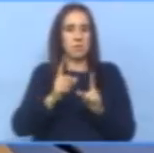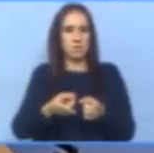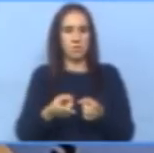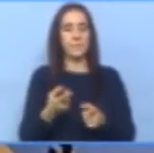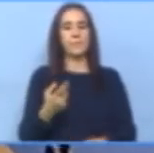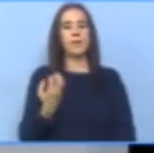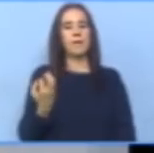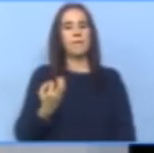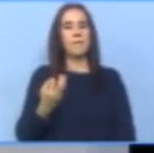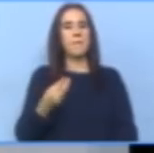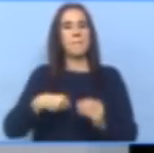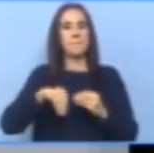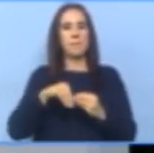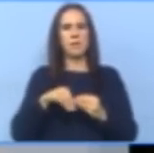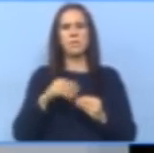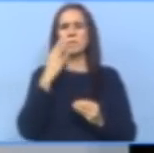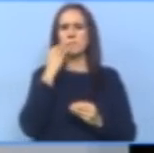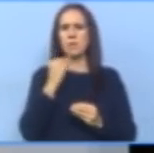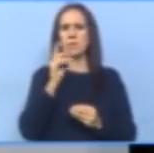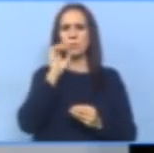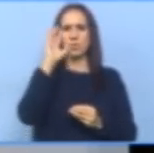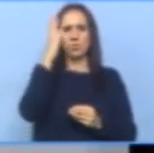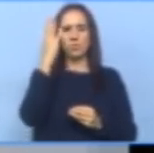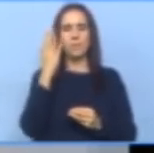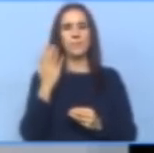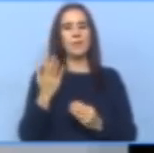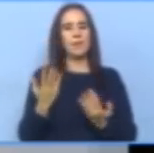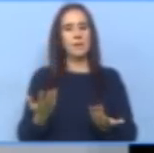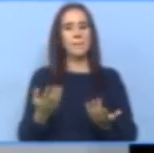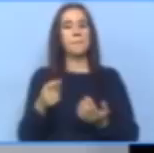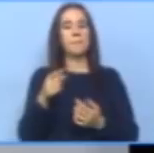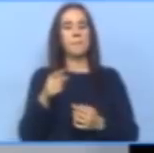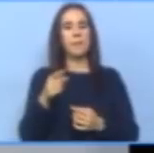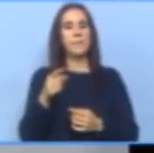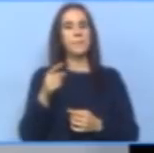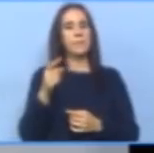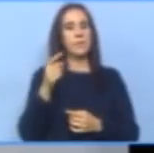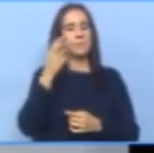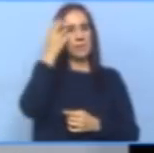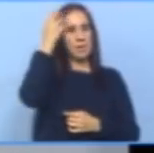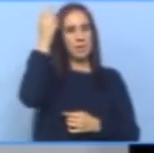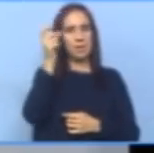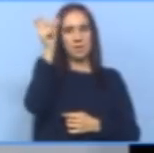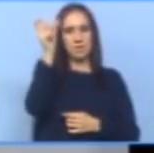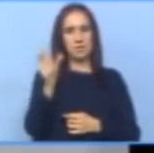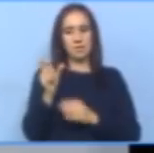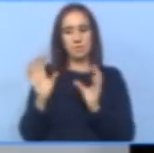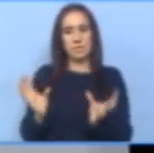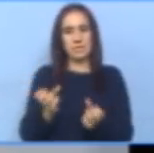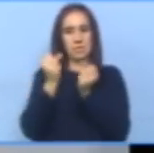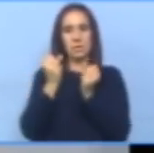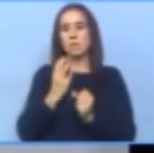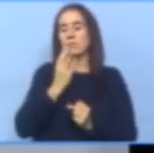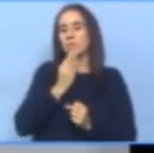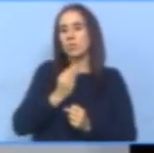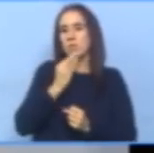E, mais do que isso, creio que é um aspecto importante, é que a realeza messiânica